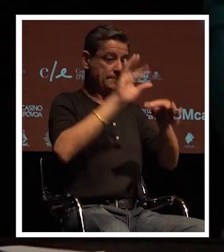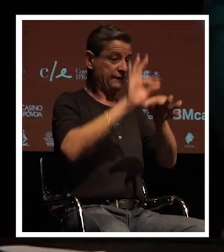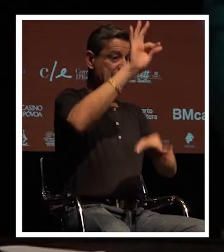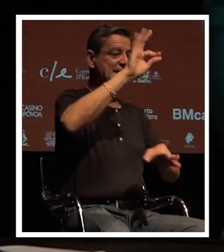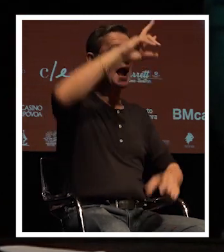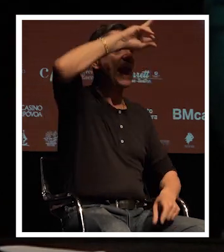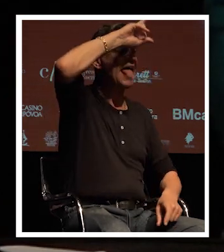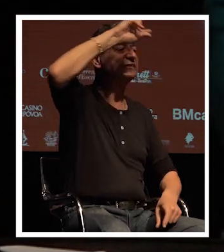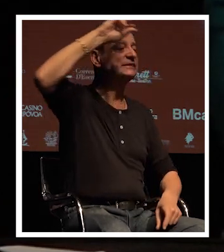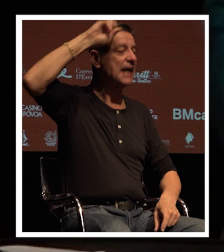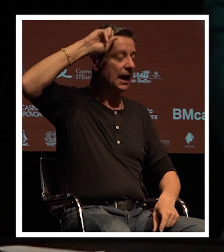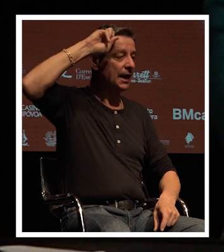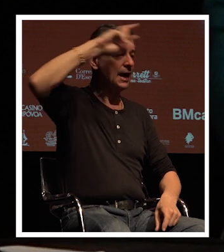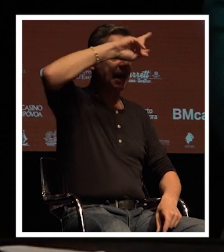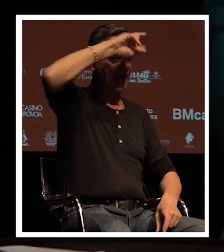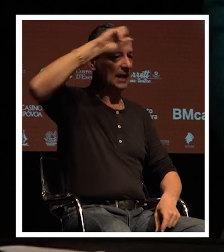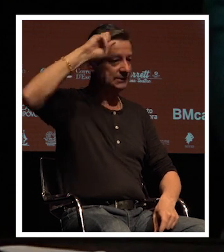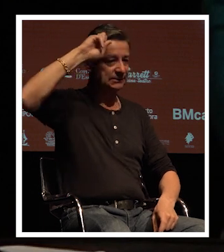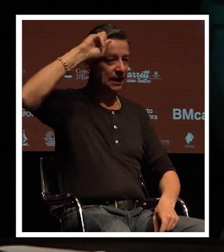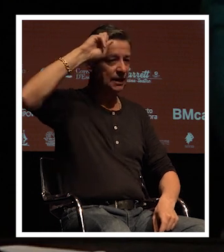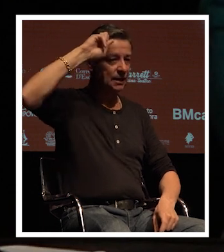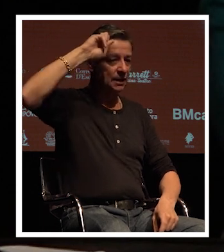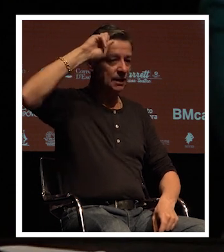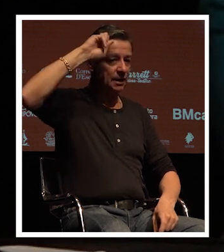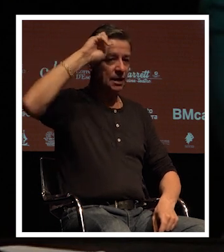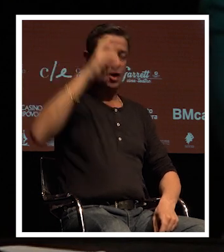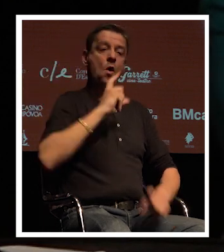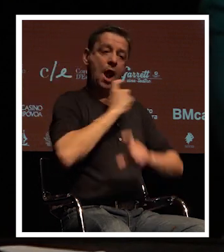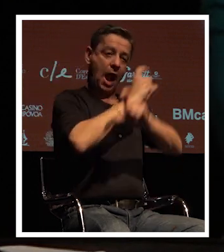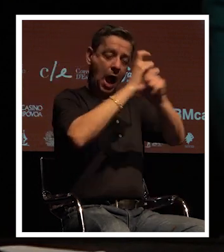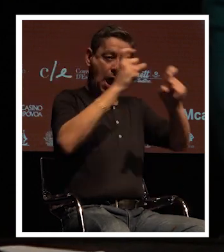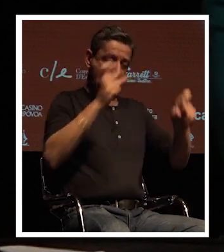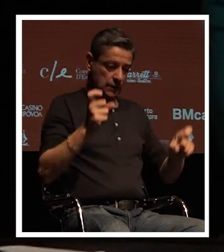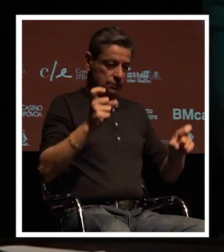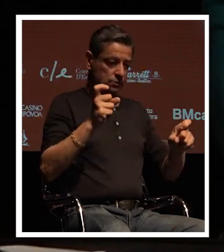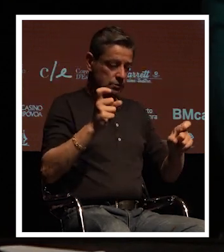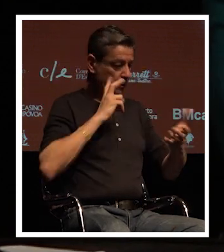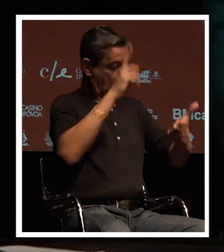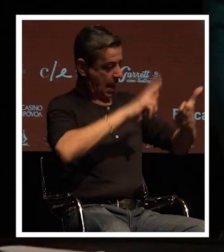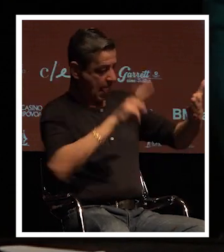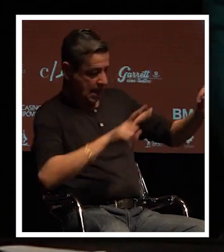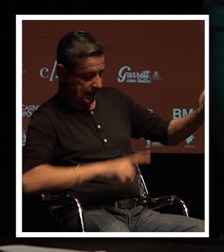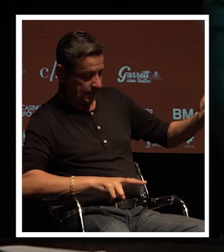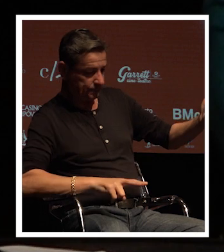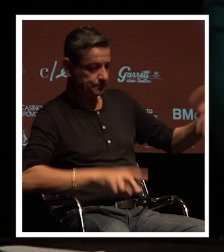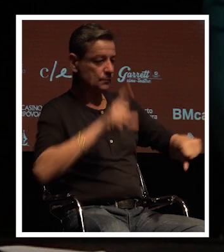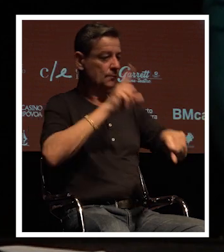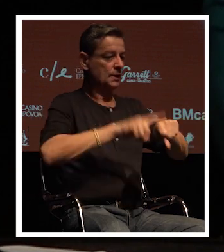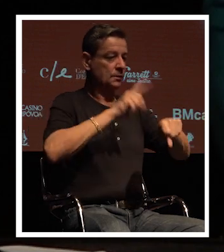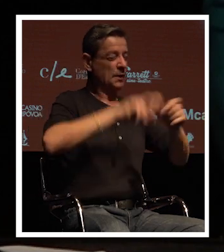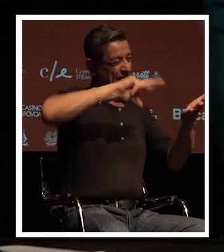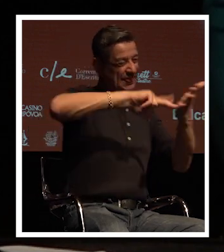Grécia tem uma uma teoria interessante que eu aconselho a seguir a ler pelo menos chamada nós vivemos um tempo de de